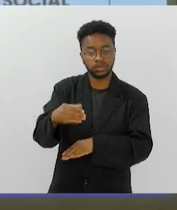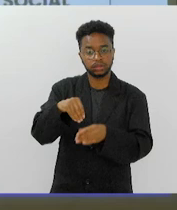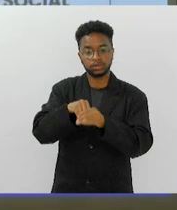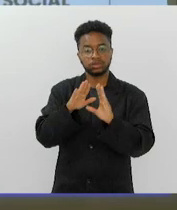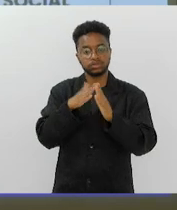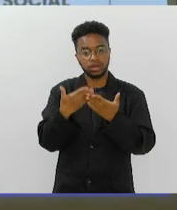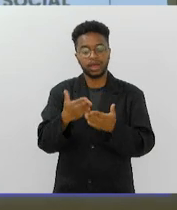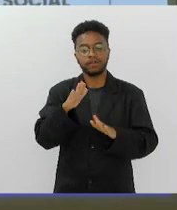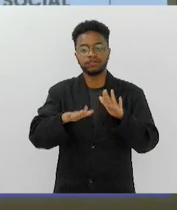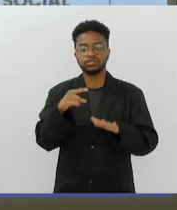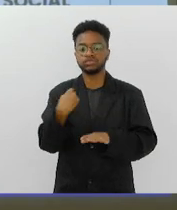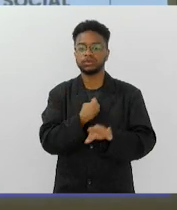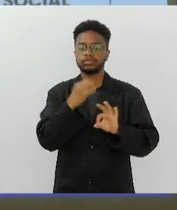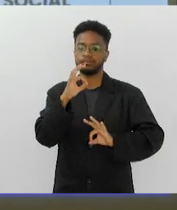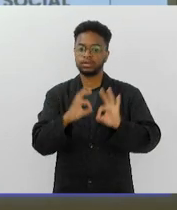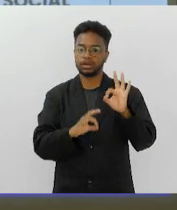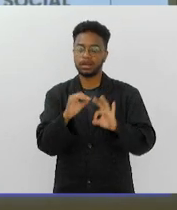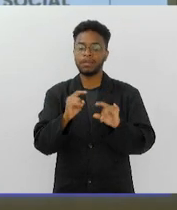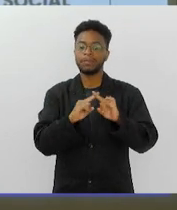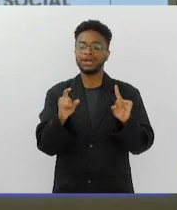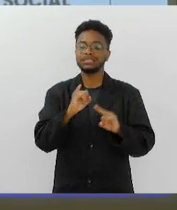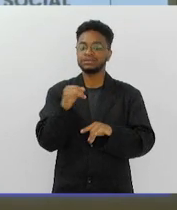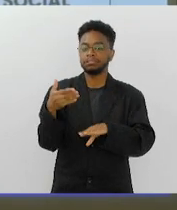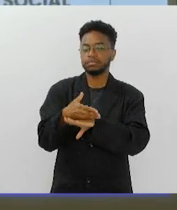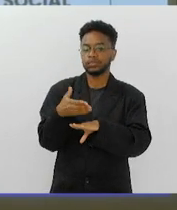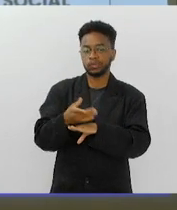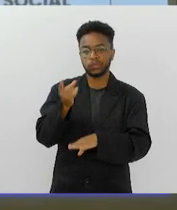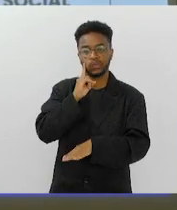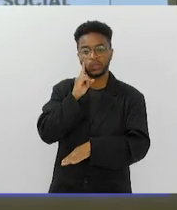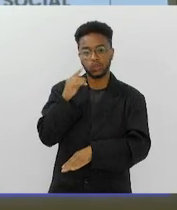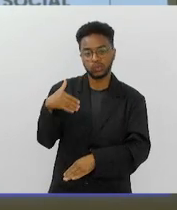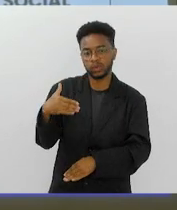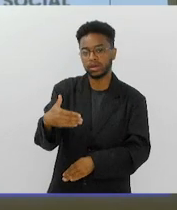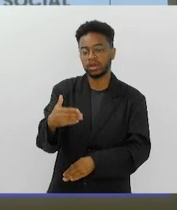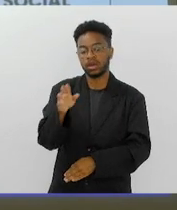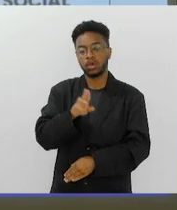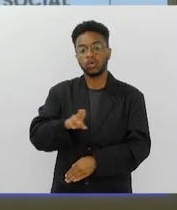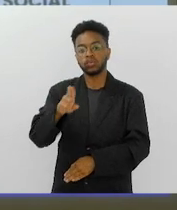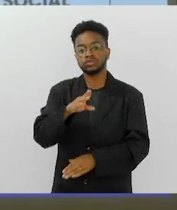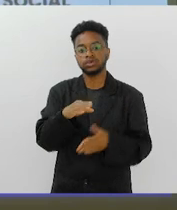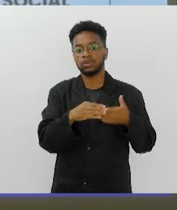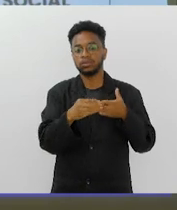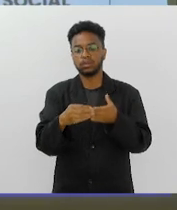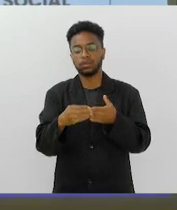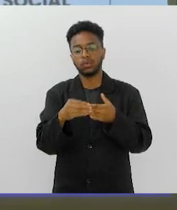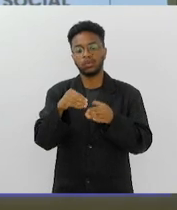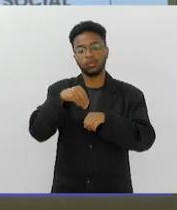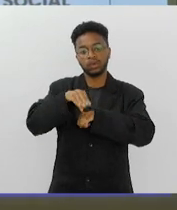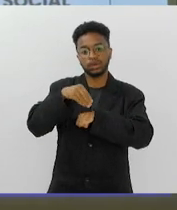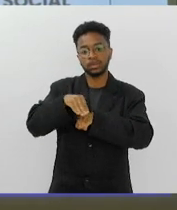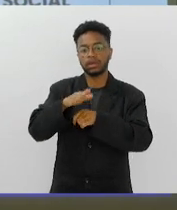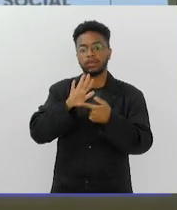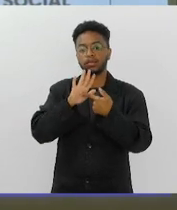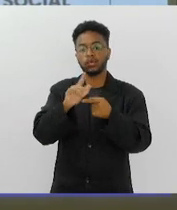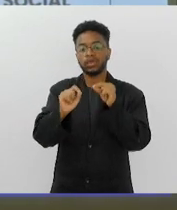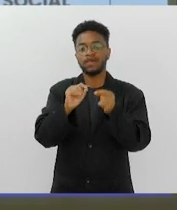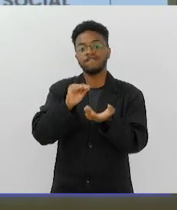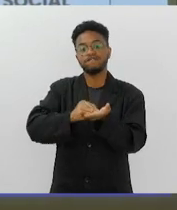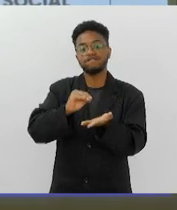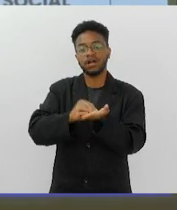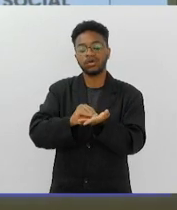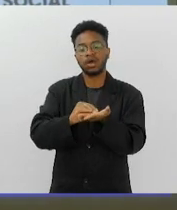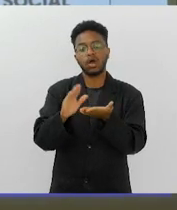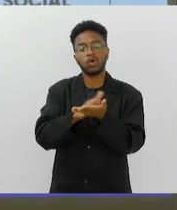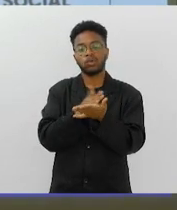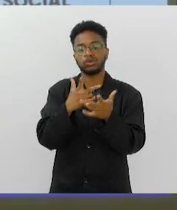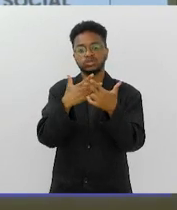projeta, mas quem está no dia a dia da escola, que utilizou o guia, é que trouxe para a gente. Olha, está faltando aqui algumas